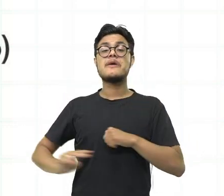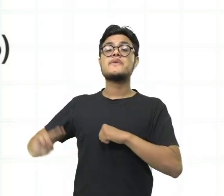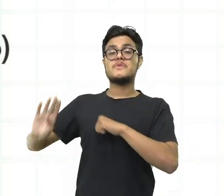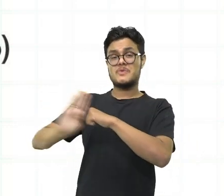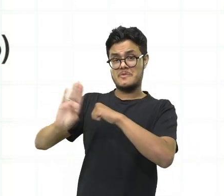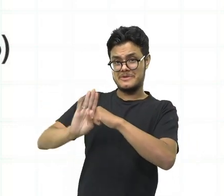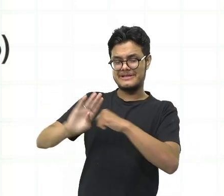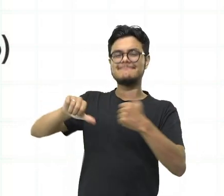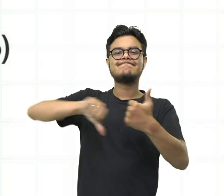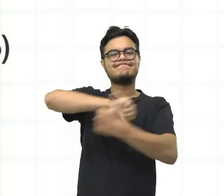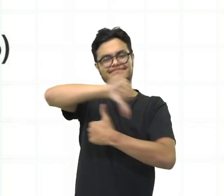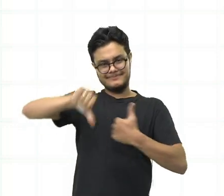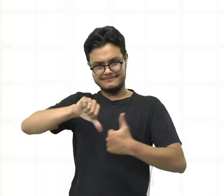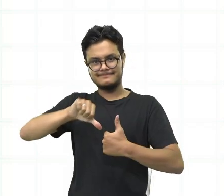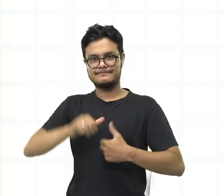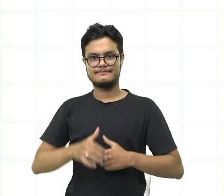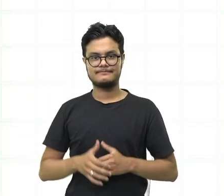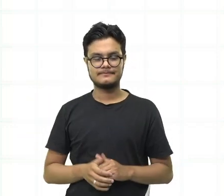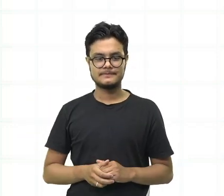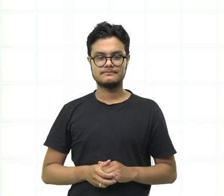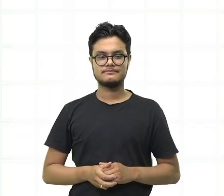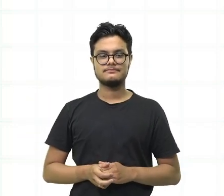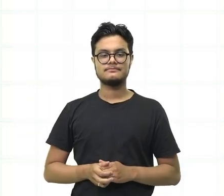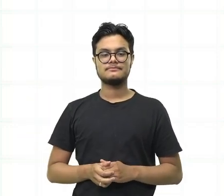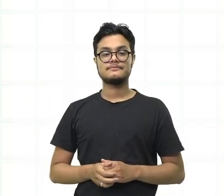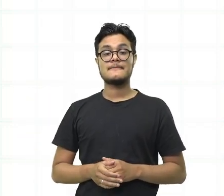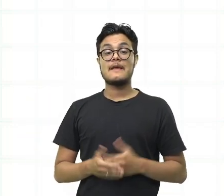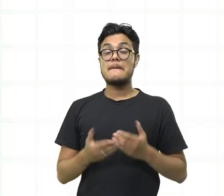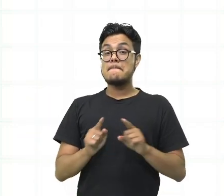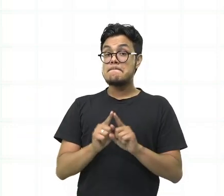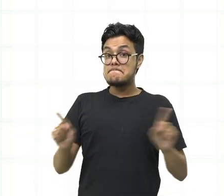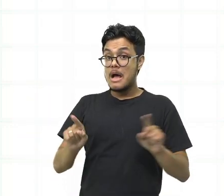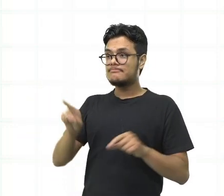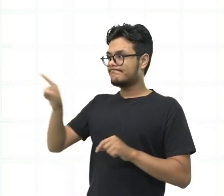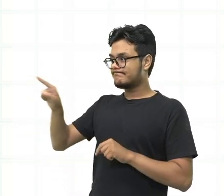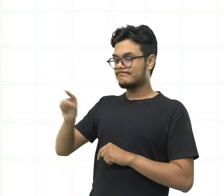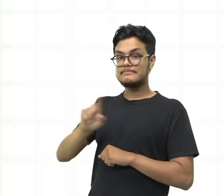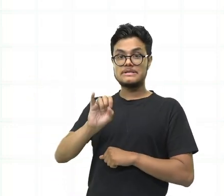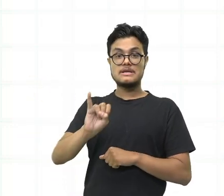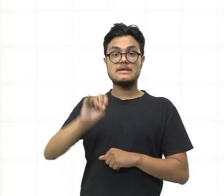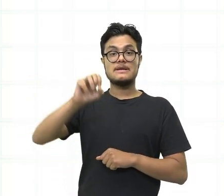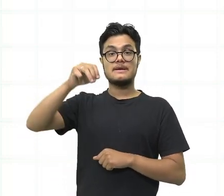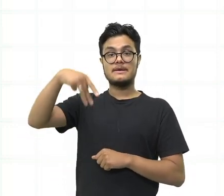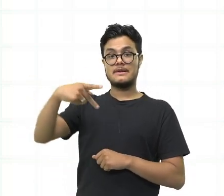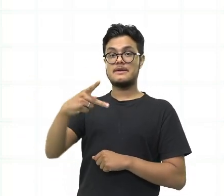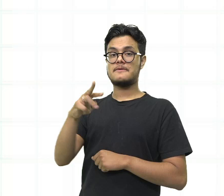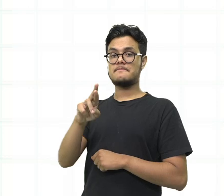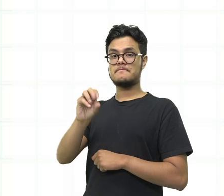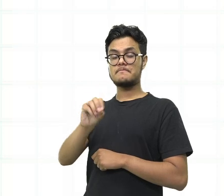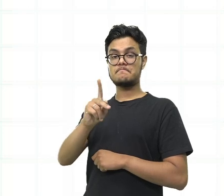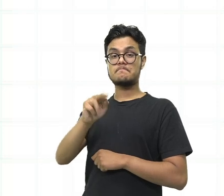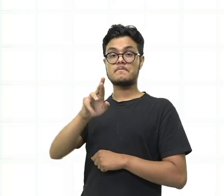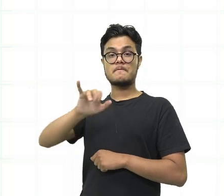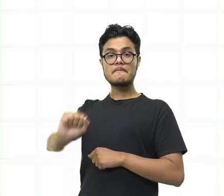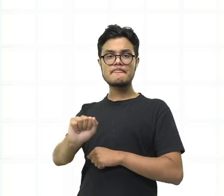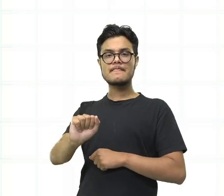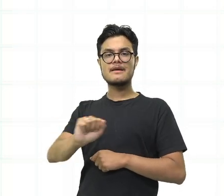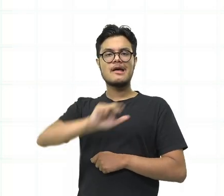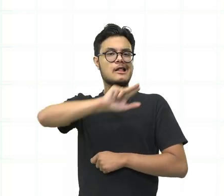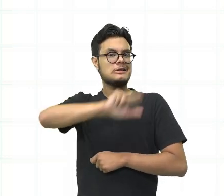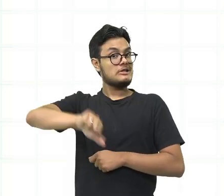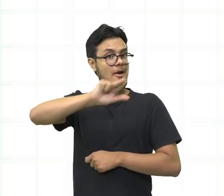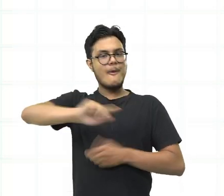como dançar para dança, tá? Já na derivação imprópria, a mudança não é